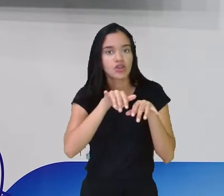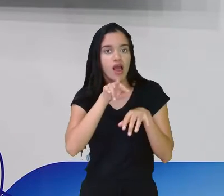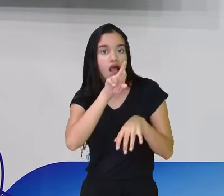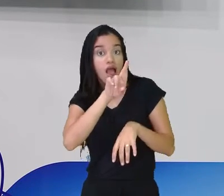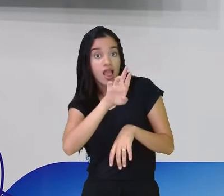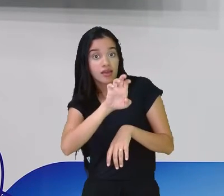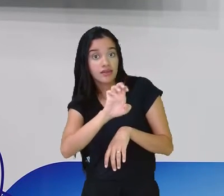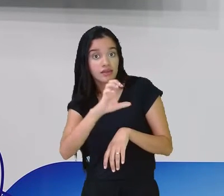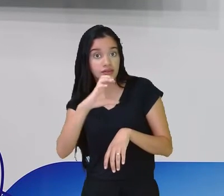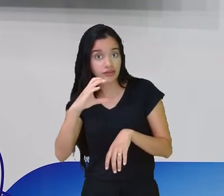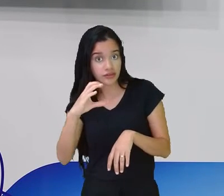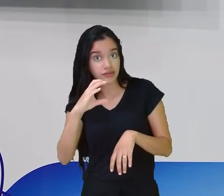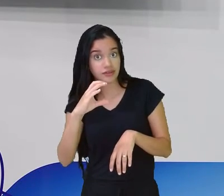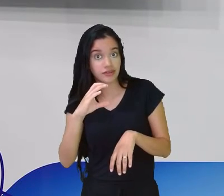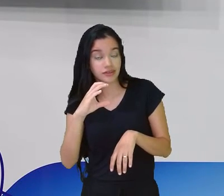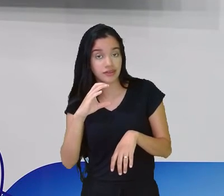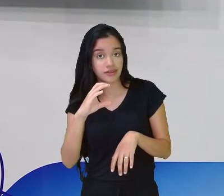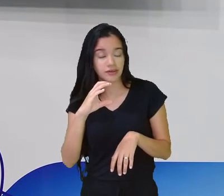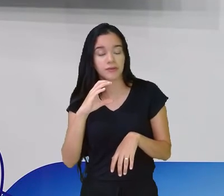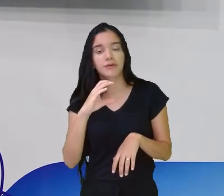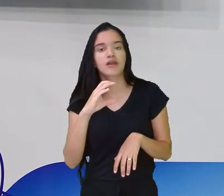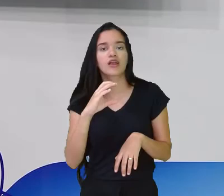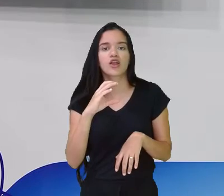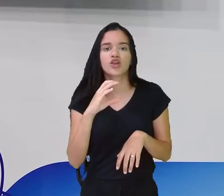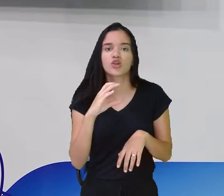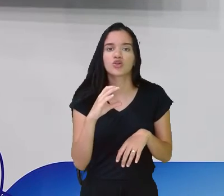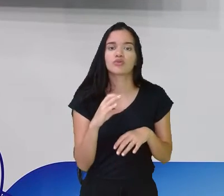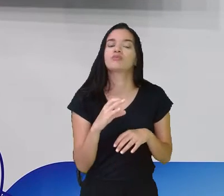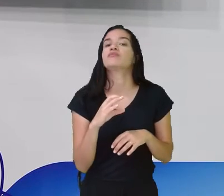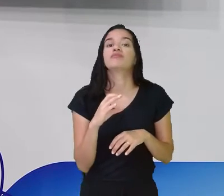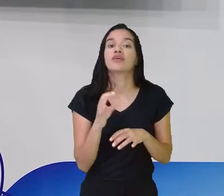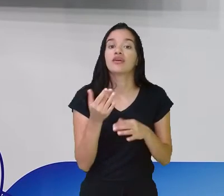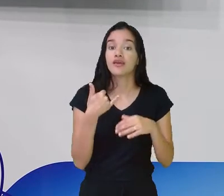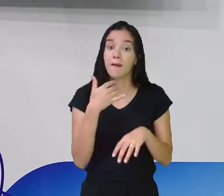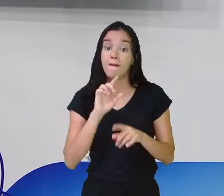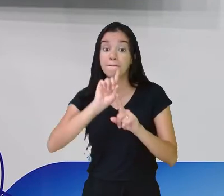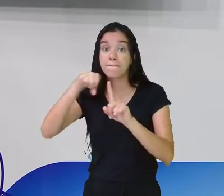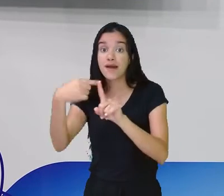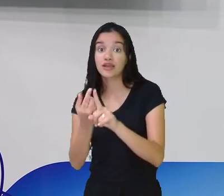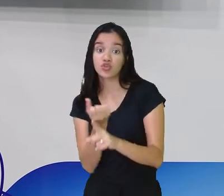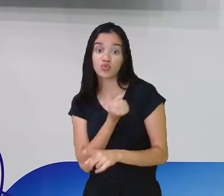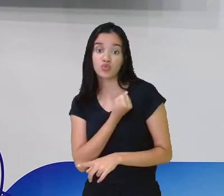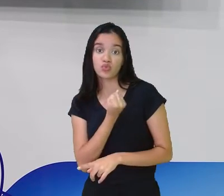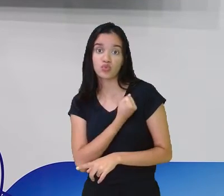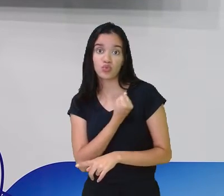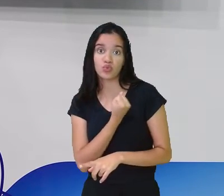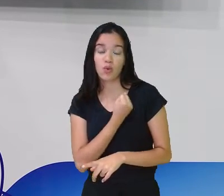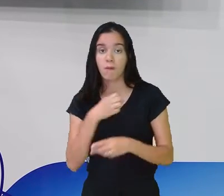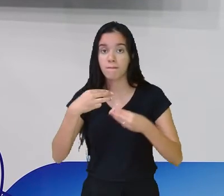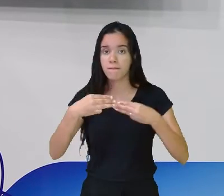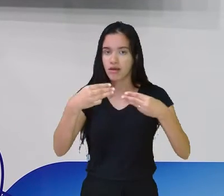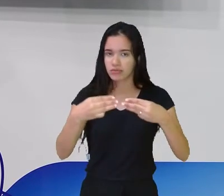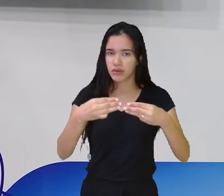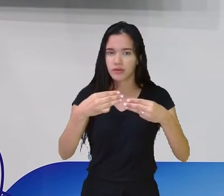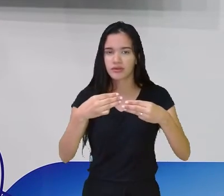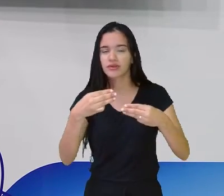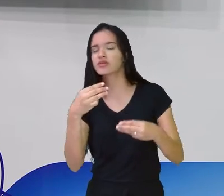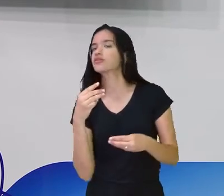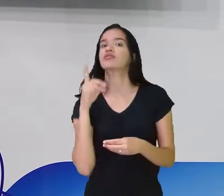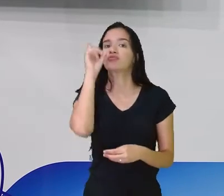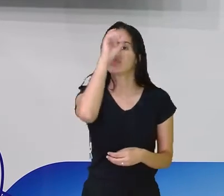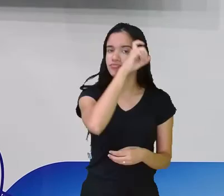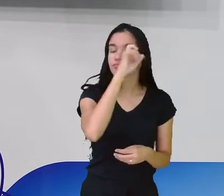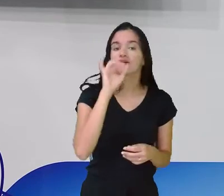R-E-C. O comecinho da palavra Recife, tudo minúsculo. E o número da tua matrícula que você consegue na secretaria da escola sem